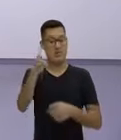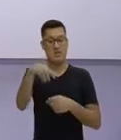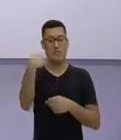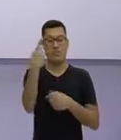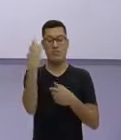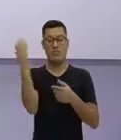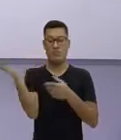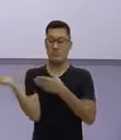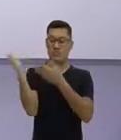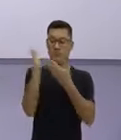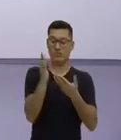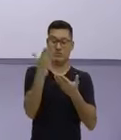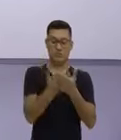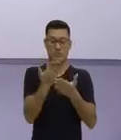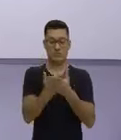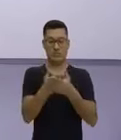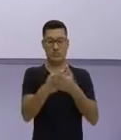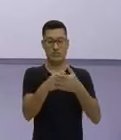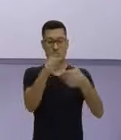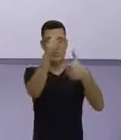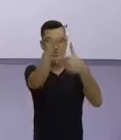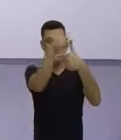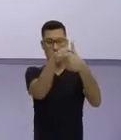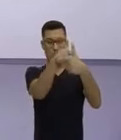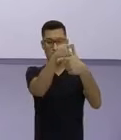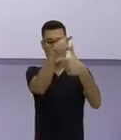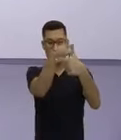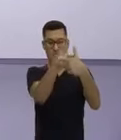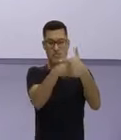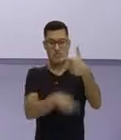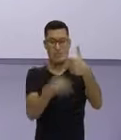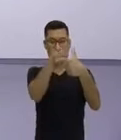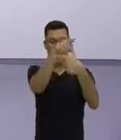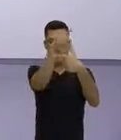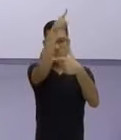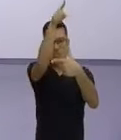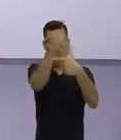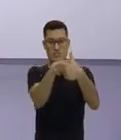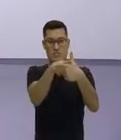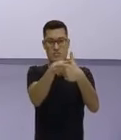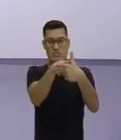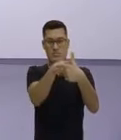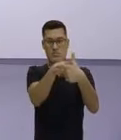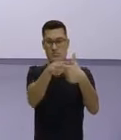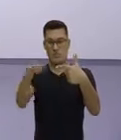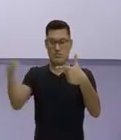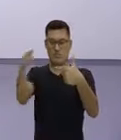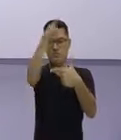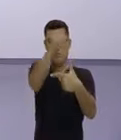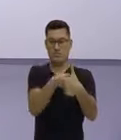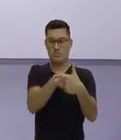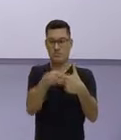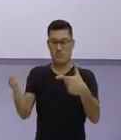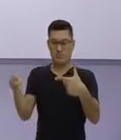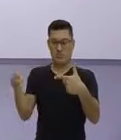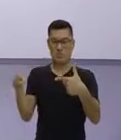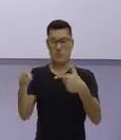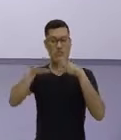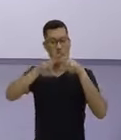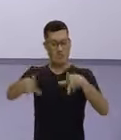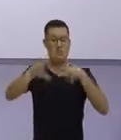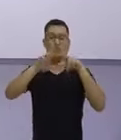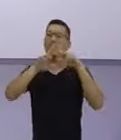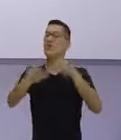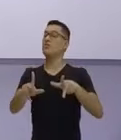vai trazer, que é a parte de gráficos, não é isso? Sim. A gente vai ver que o gráfico da função afim e o gráfico da linear, eles são os mesmos, só tem uma diferençazinha. Só tem uma diferença.